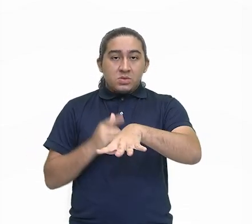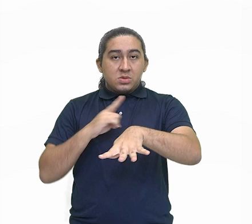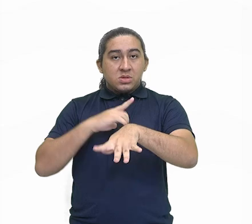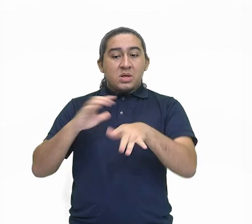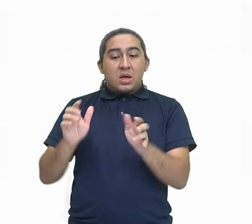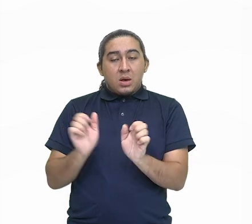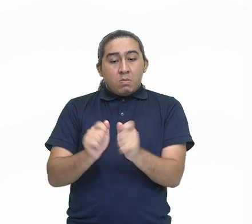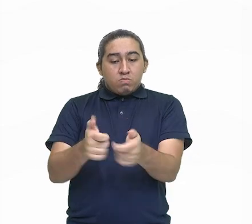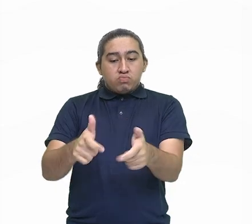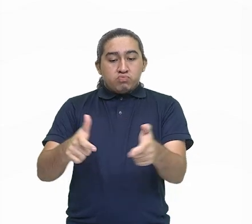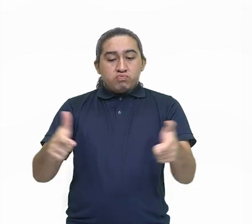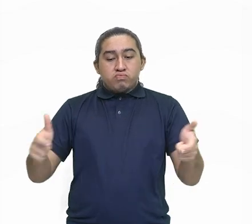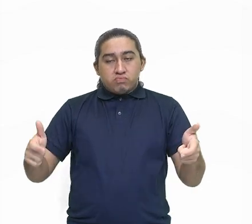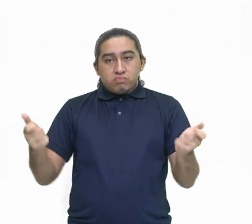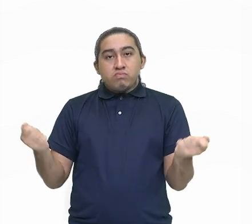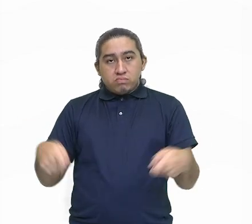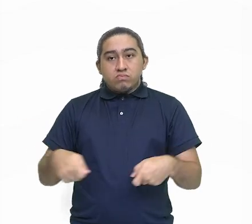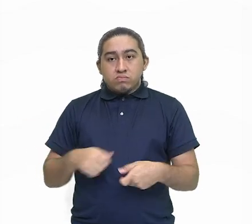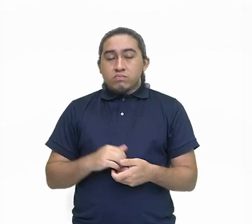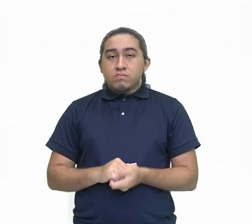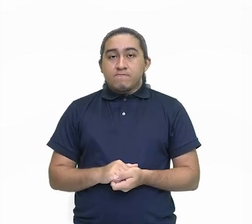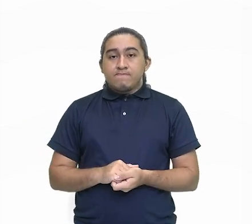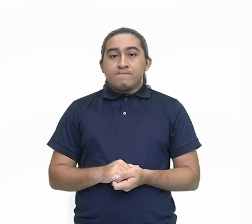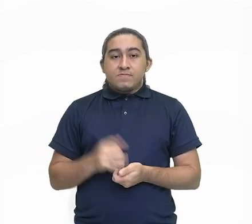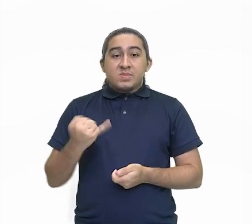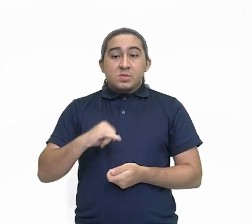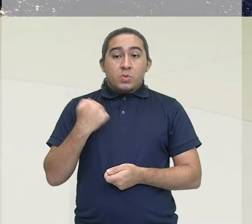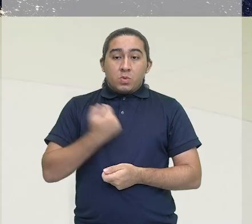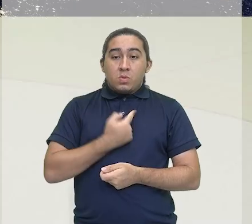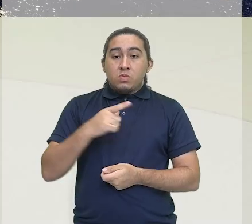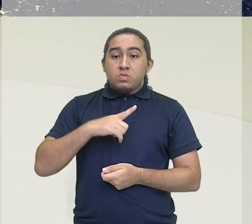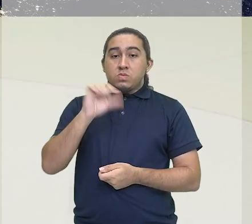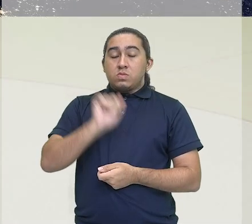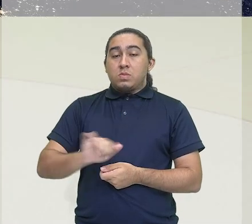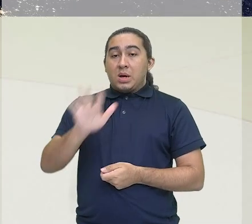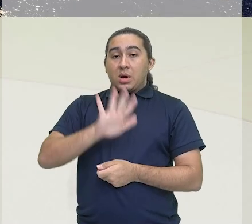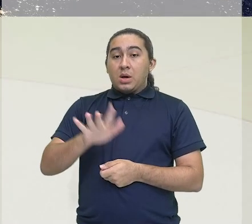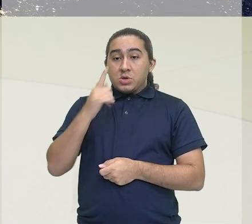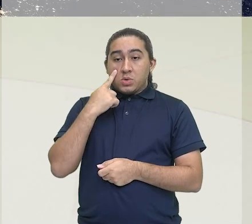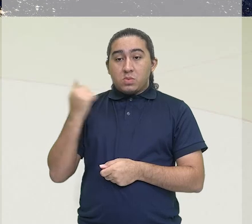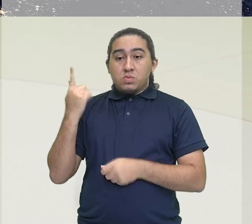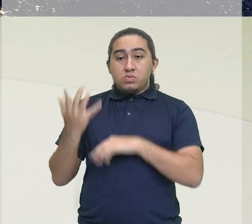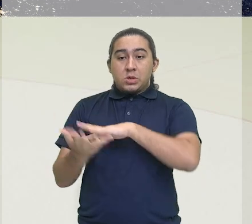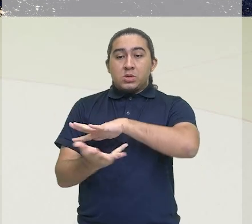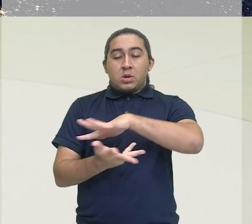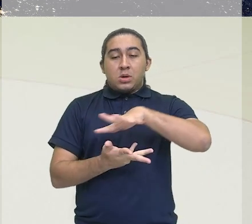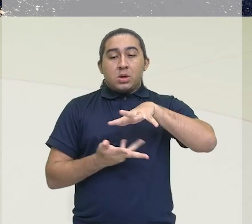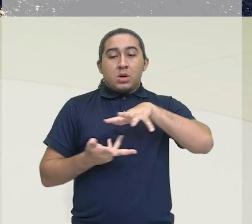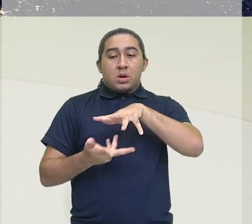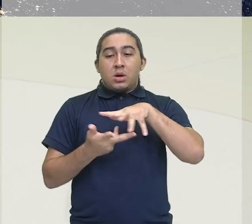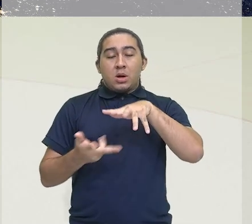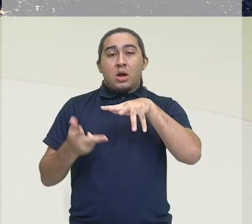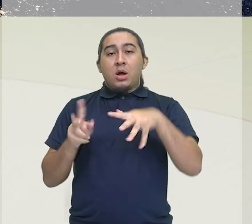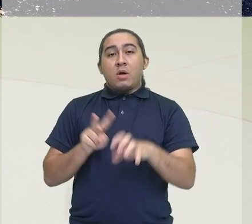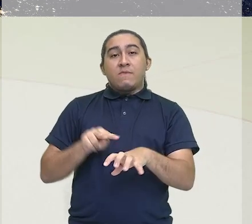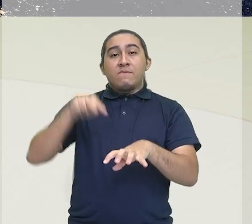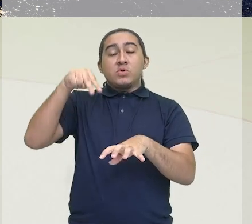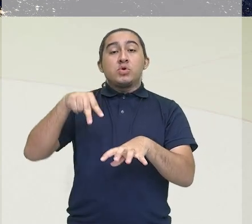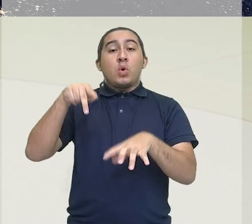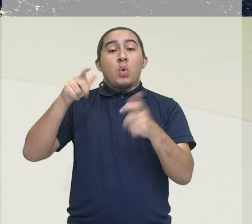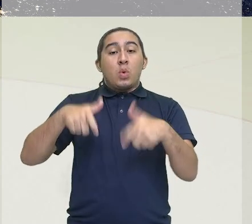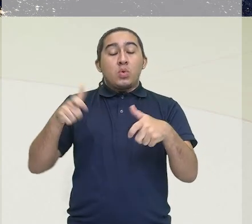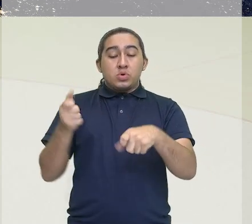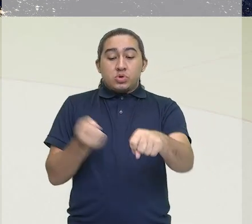constante expansão. Então, quando nós temos aqui essa imagem do planeta Terra vista do espaço,